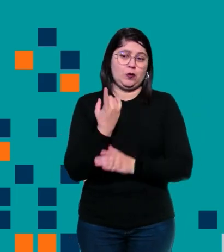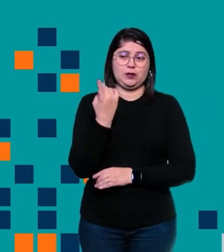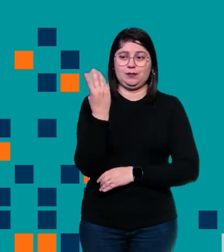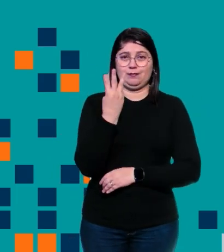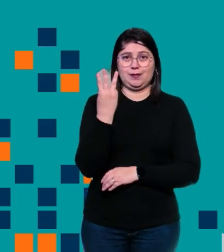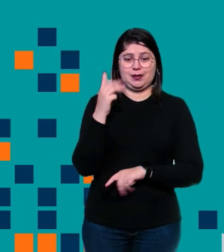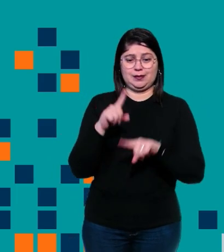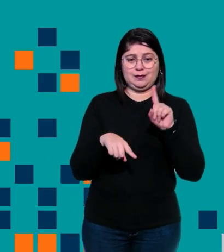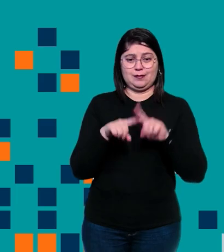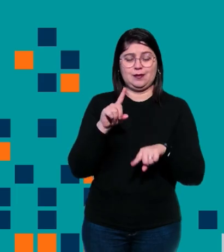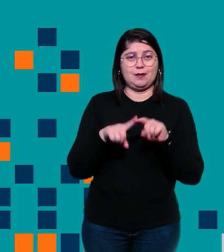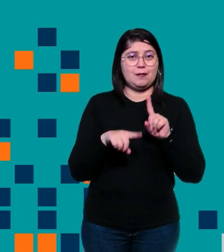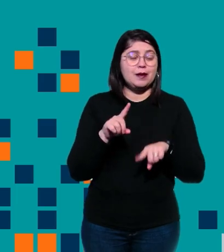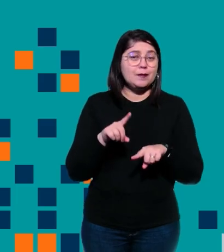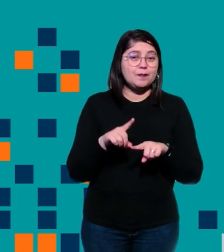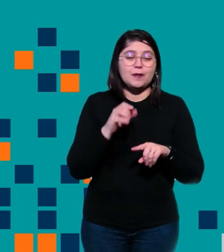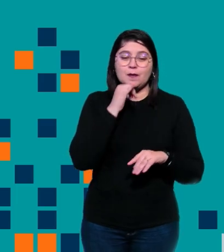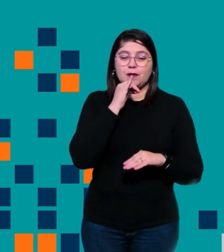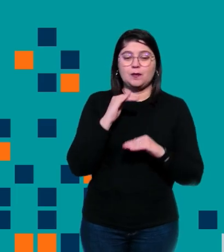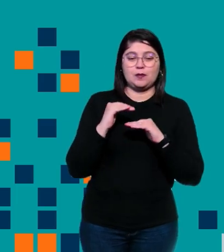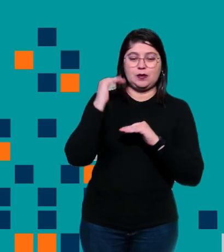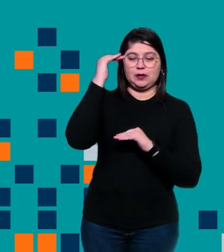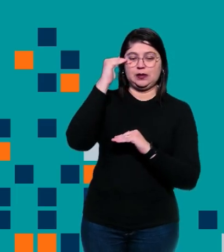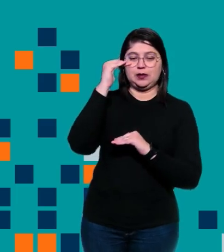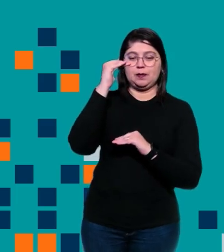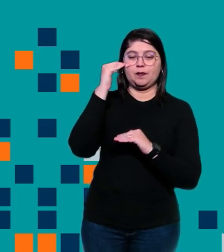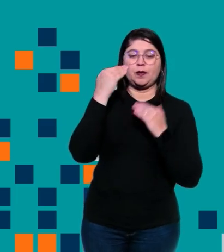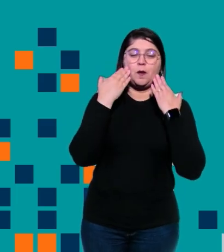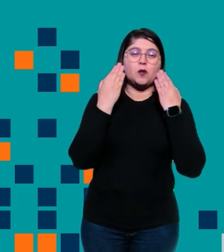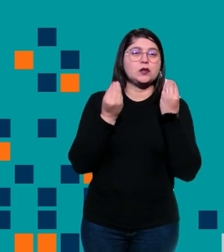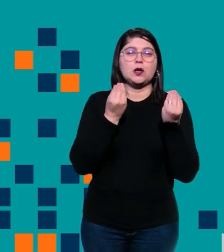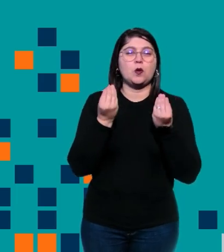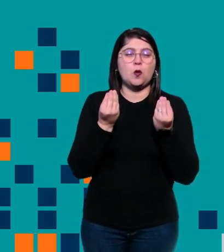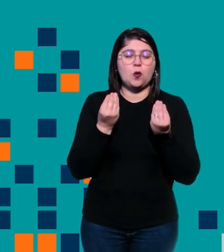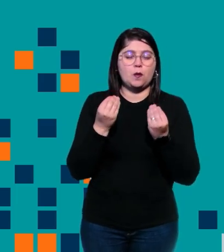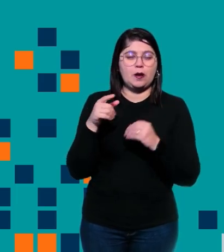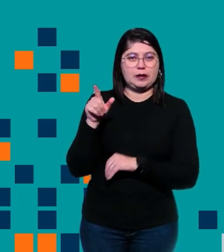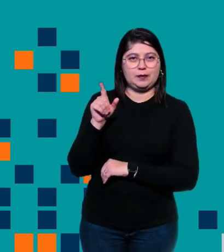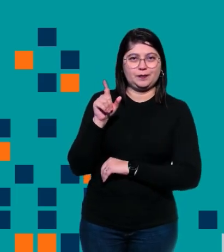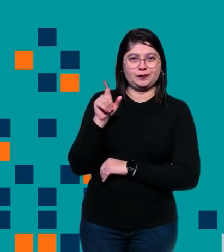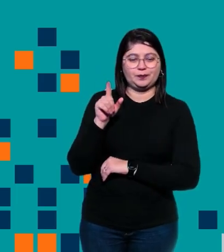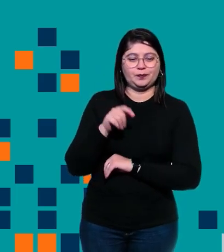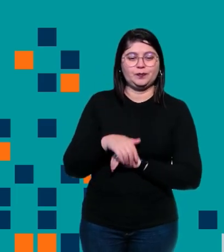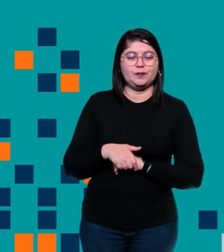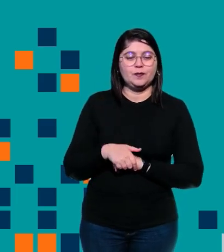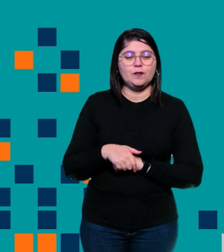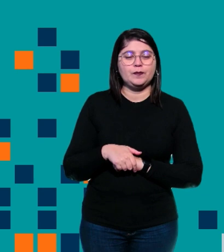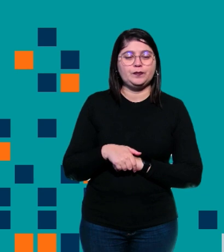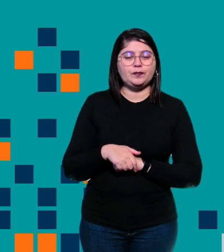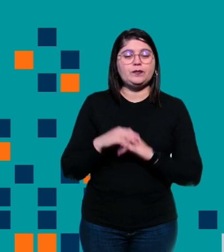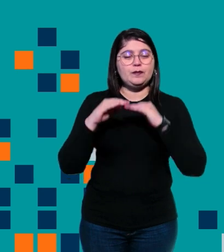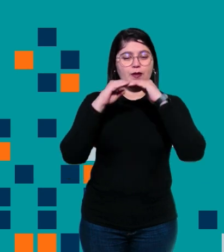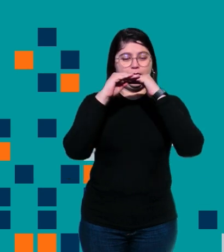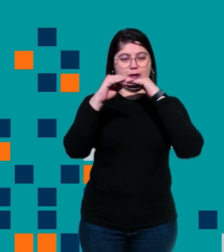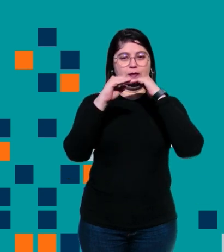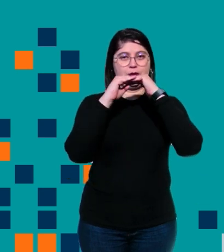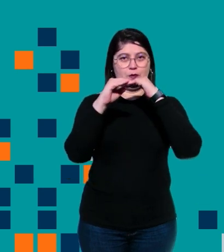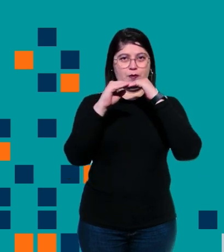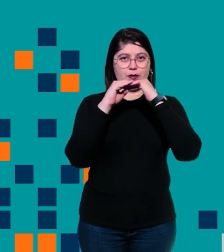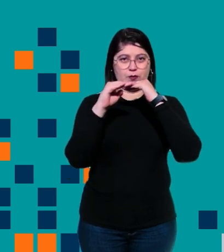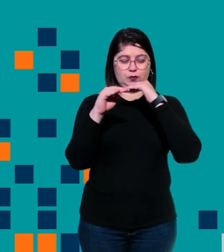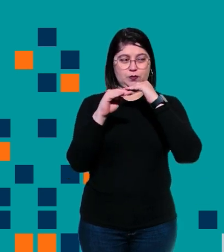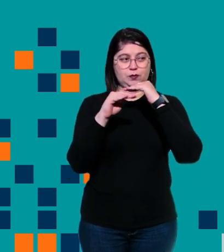elemento, que em cima à esquerda mostra um pouco a topografia que a gente fez, que a topografia nessa cobertura ela é em função,